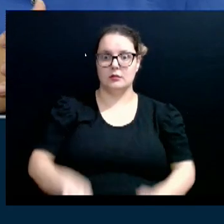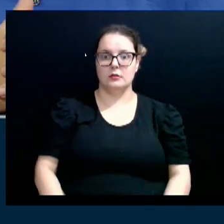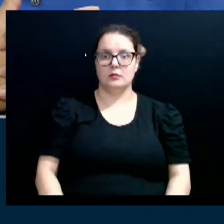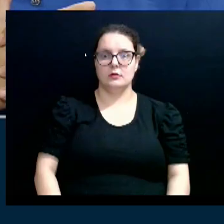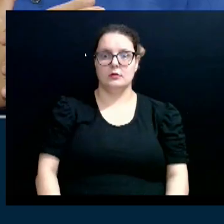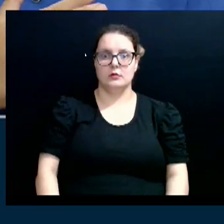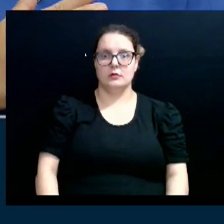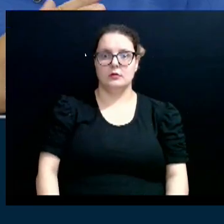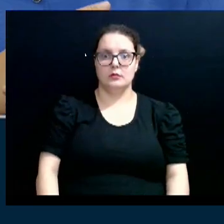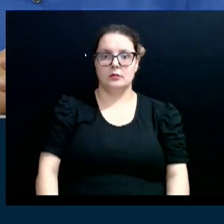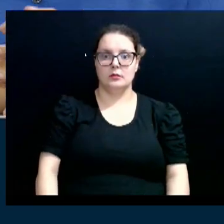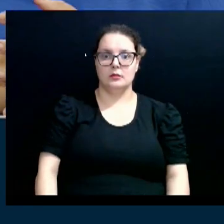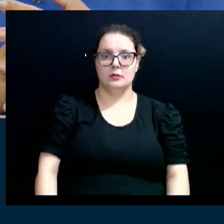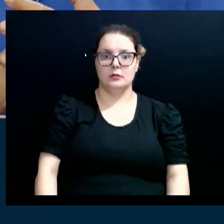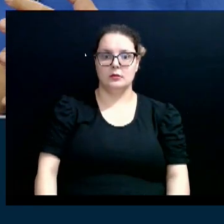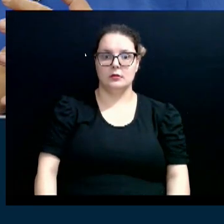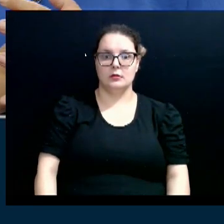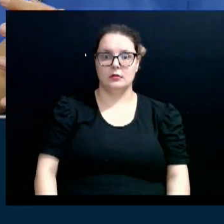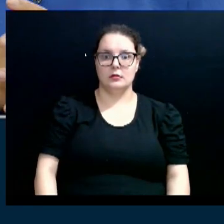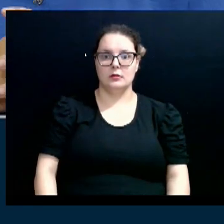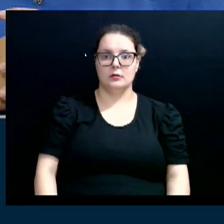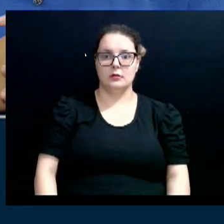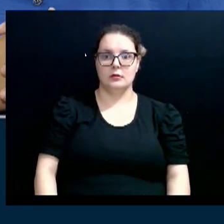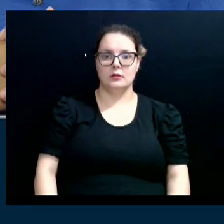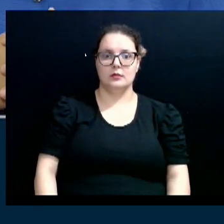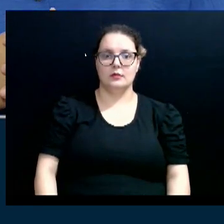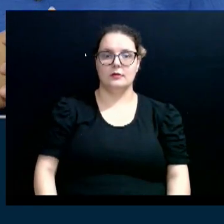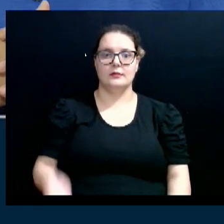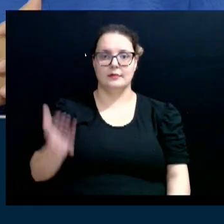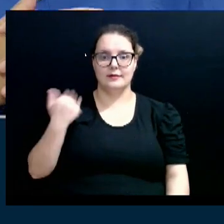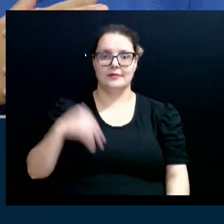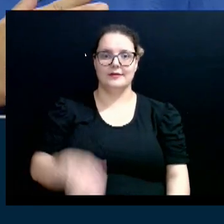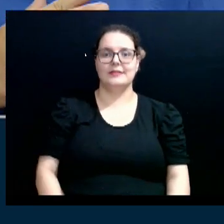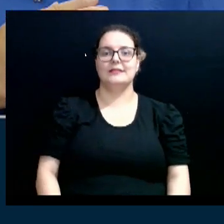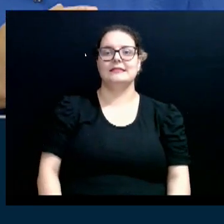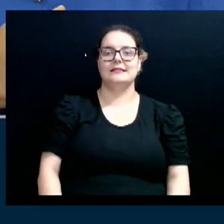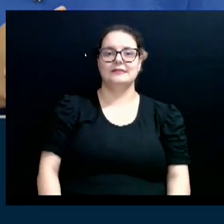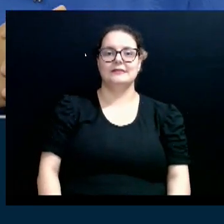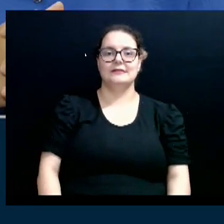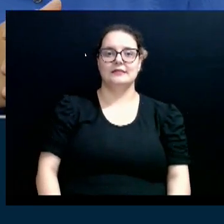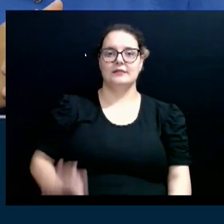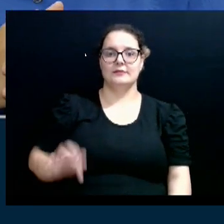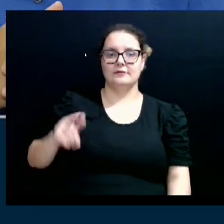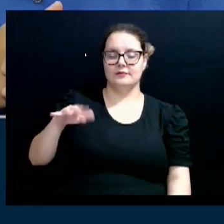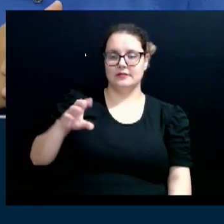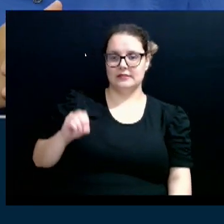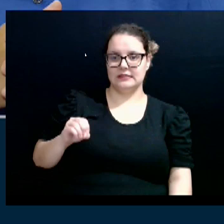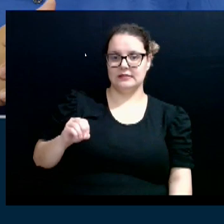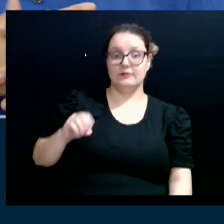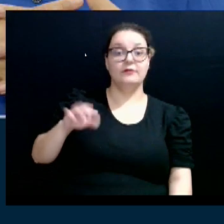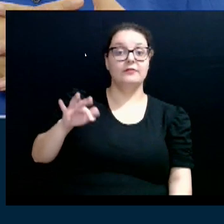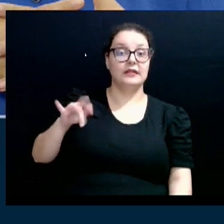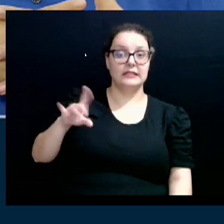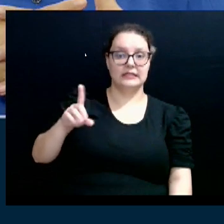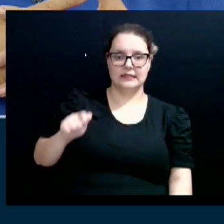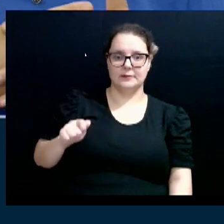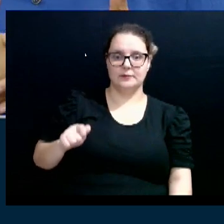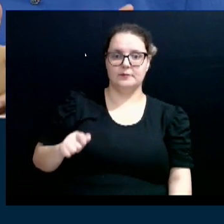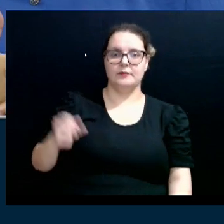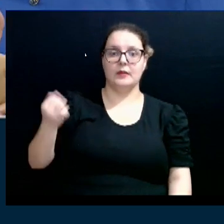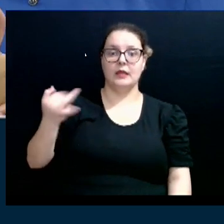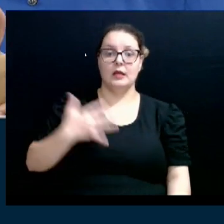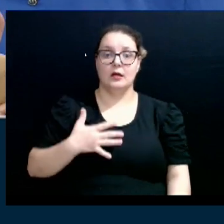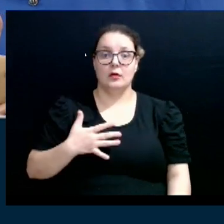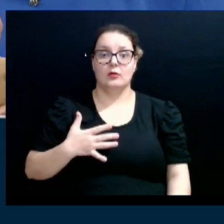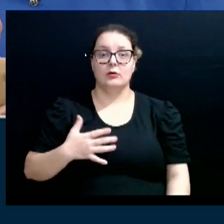Será que dá? Se der, pode colocar na tela. Muito bom. Fernanda Souza, do Jardim Olina. Quando tento descansar, me sinto culpada, como